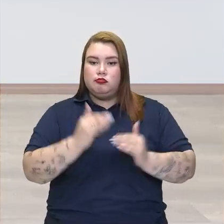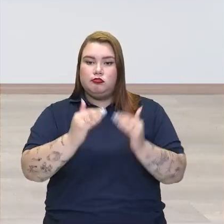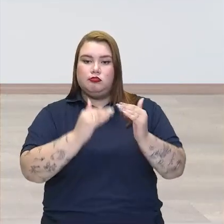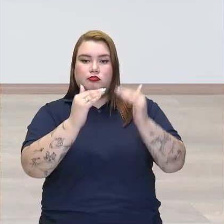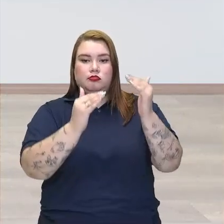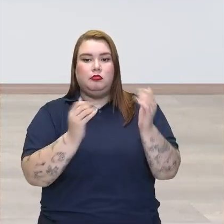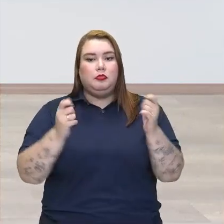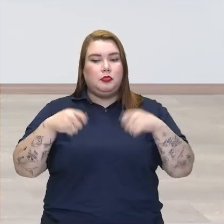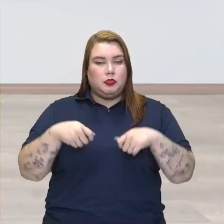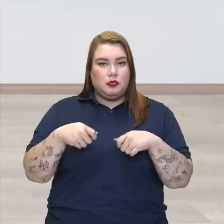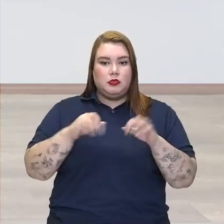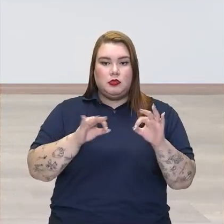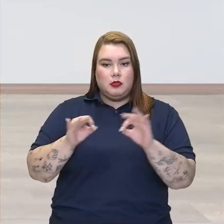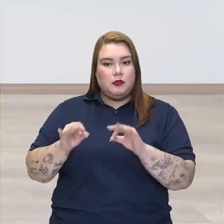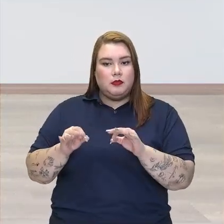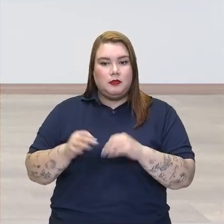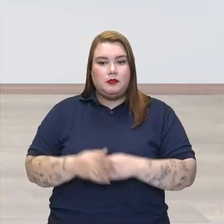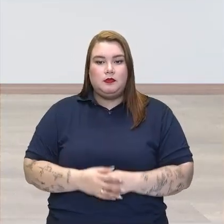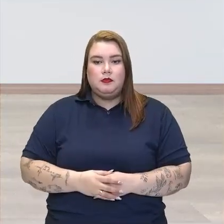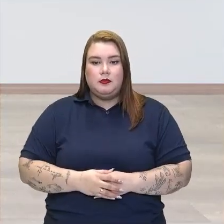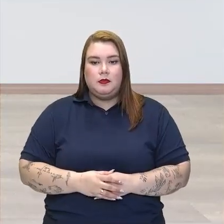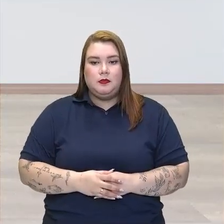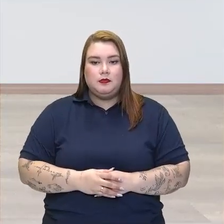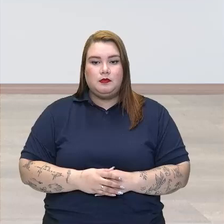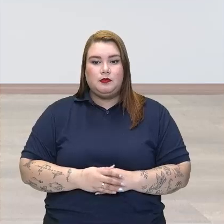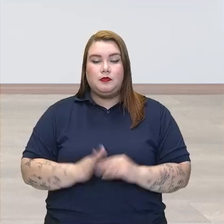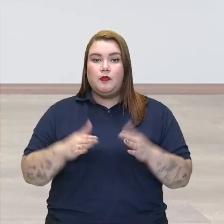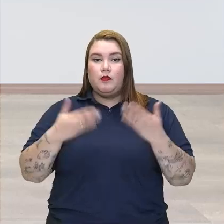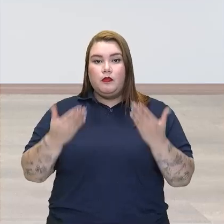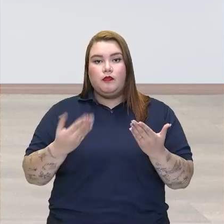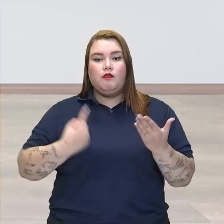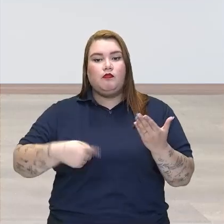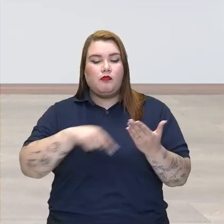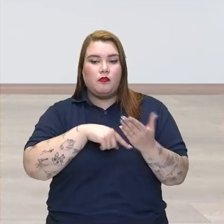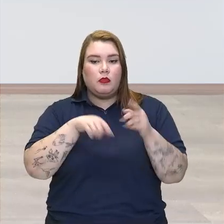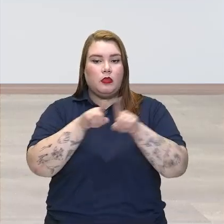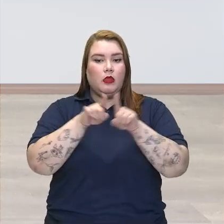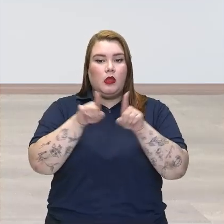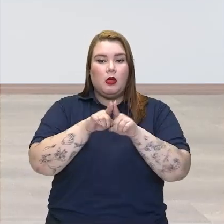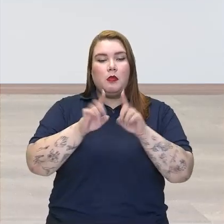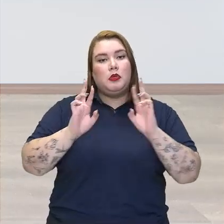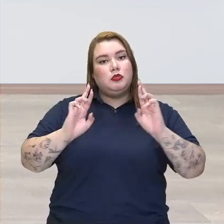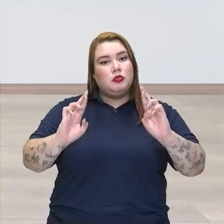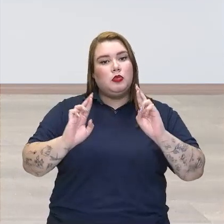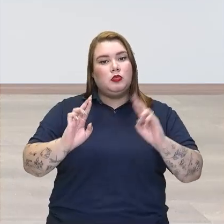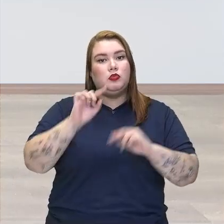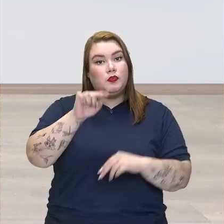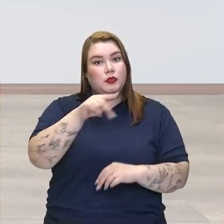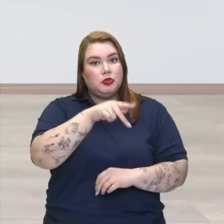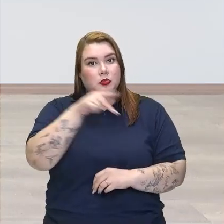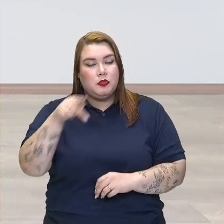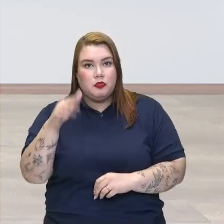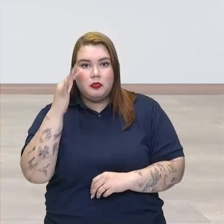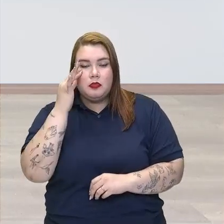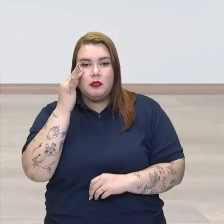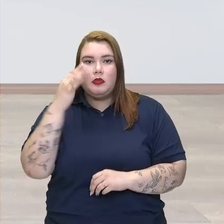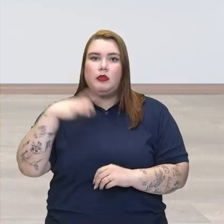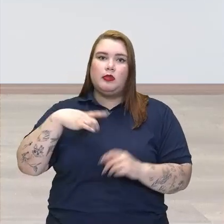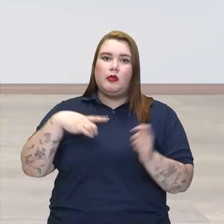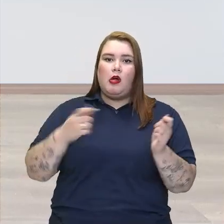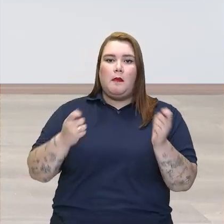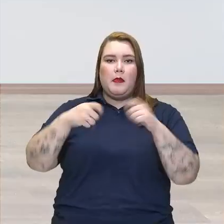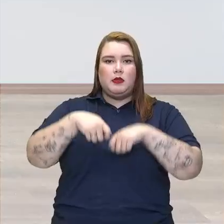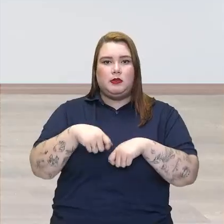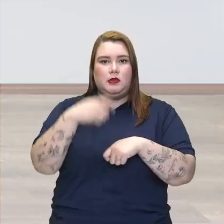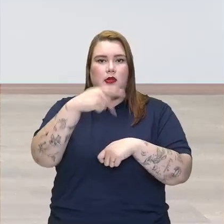estudante, que são também avaliadas, né? Exatamente. Então, a gente também conta para o seu presencial que você domine aí essas informações.